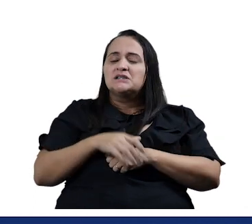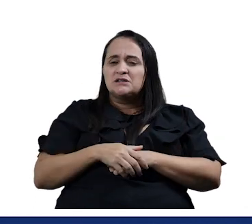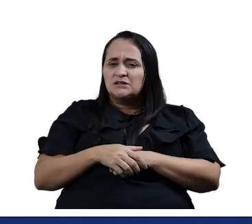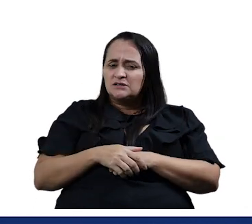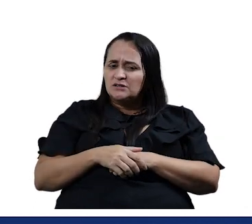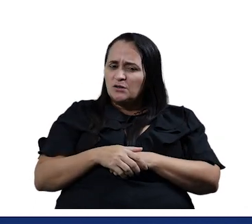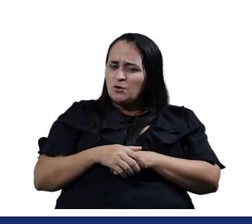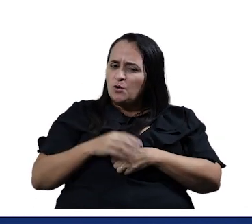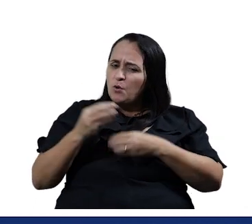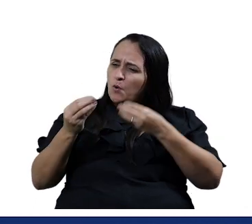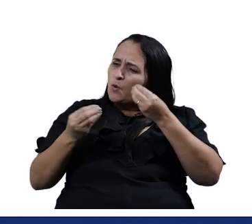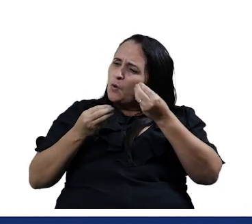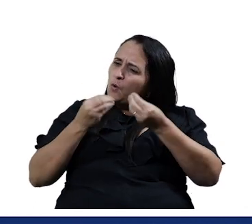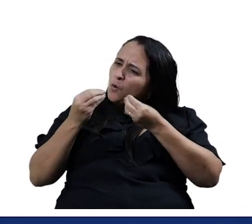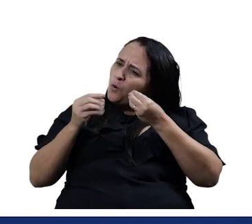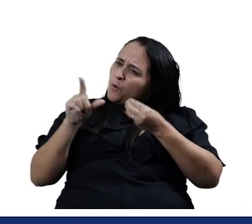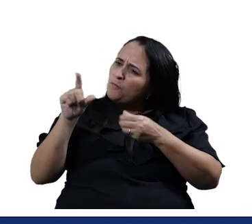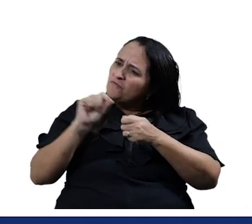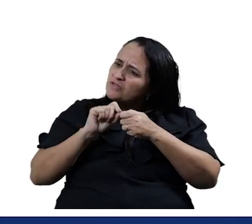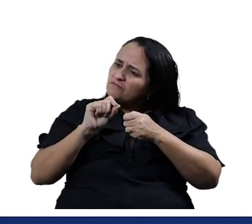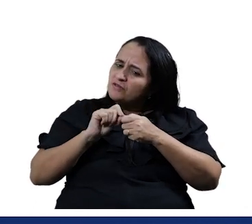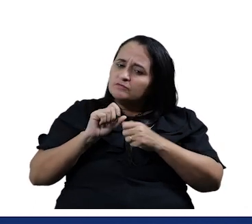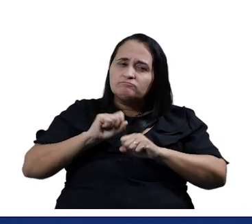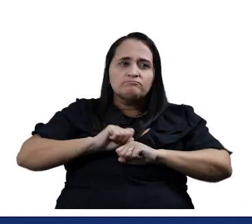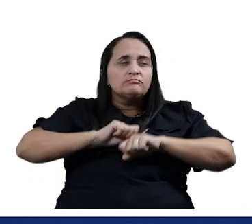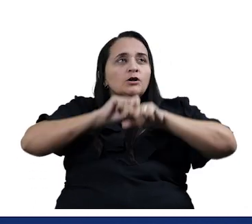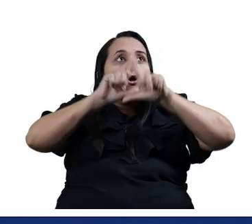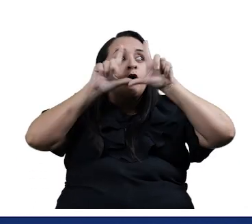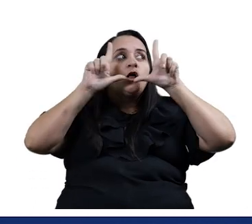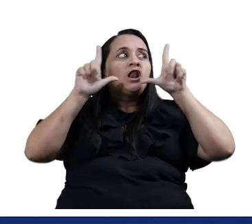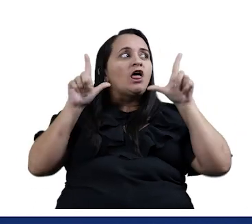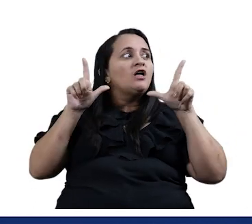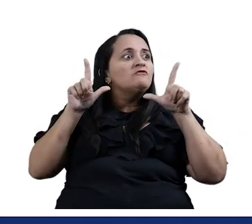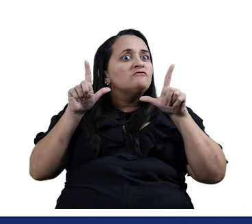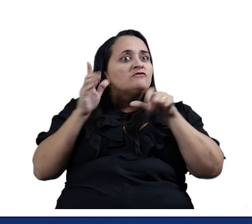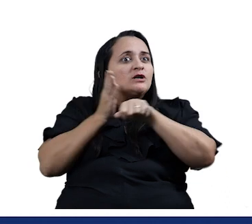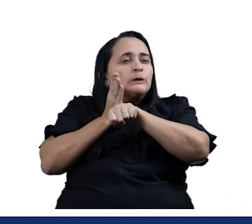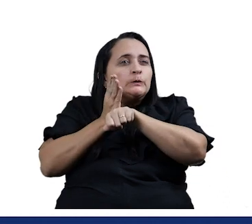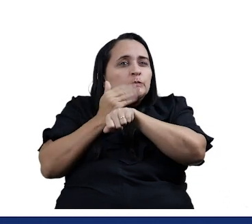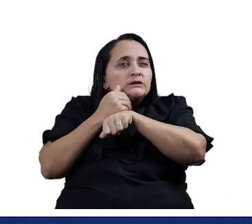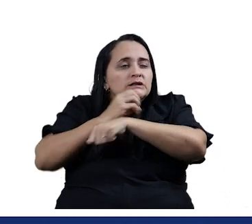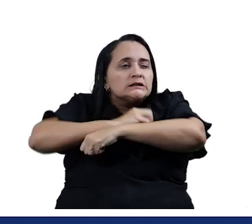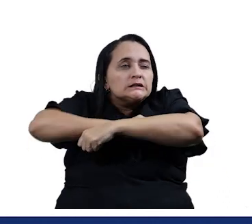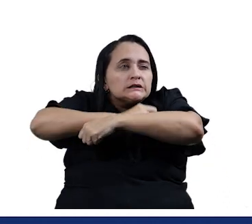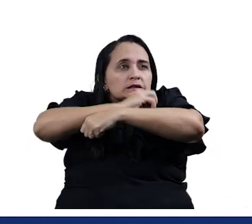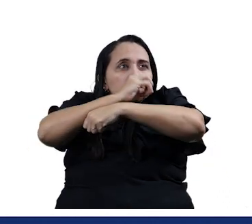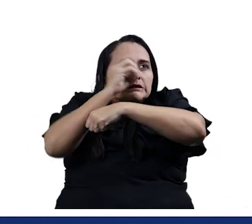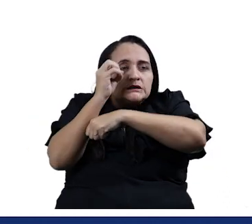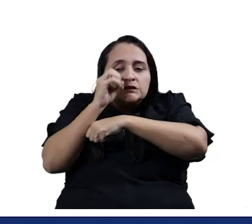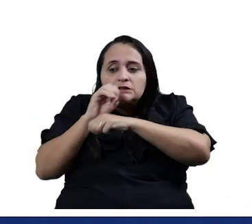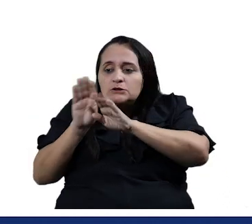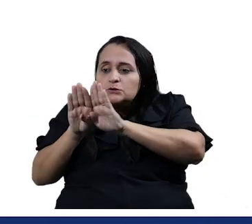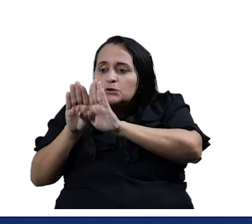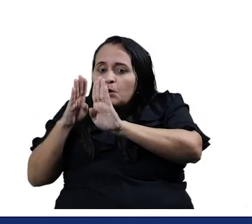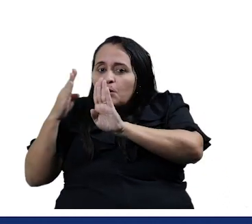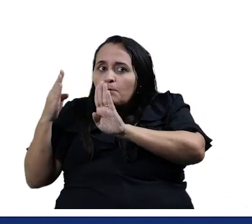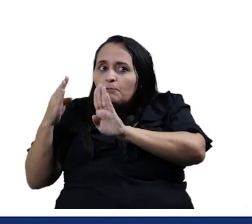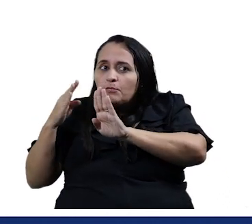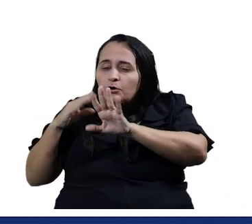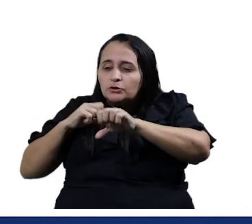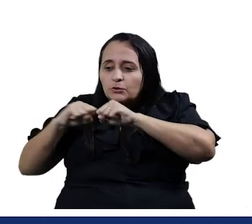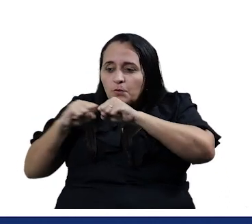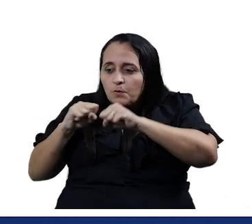que você faz? Levanto mais cedo e passo no jardim da casa do Serginho. E quando o portão está